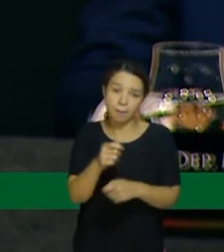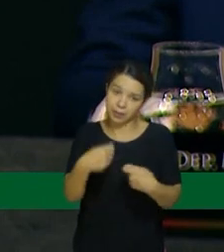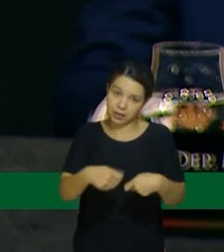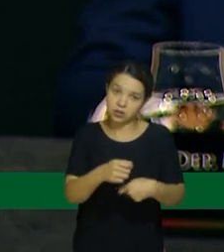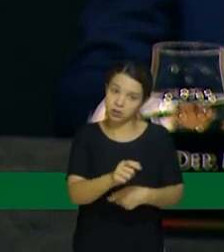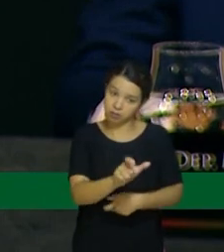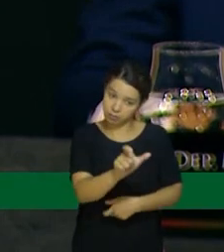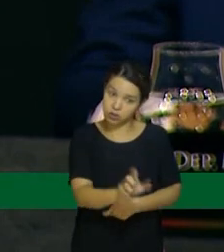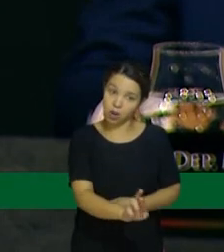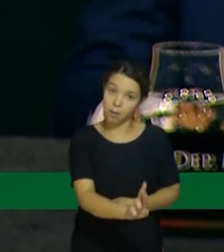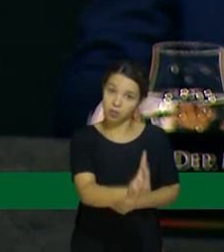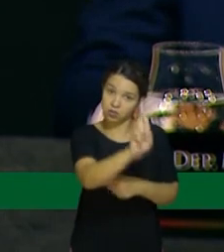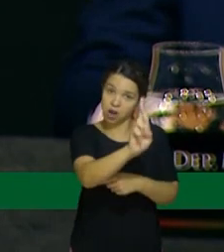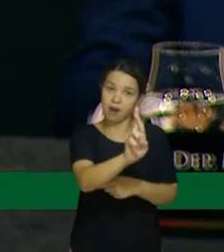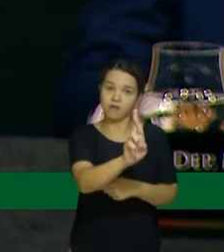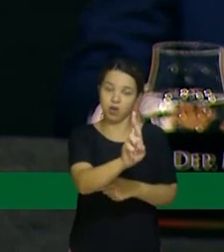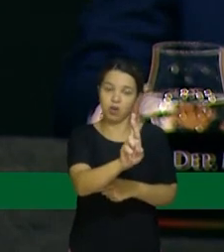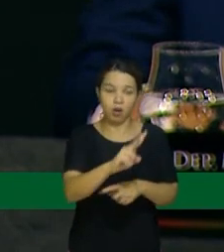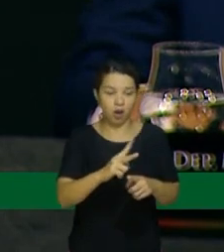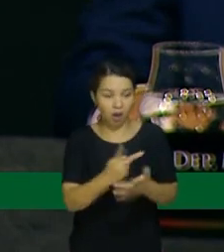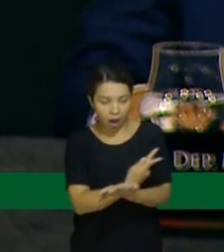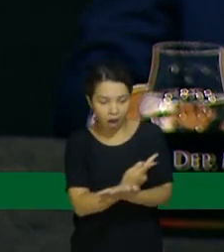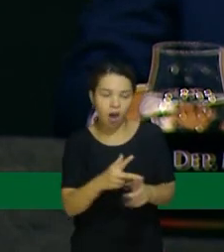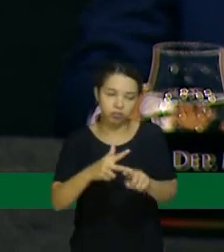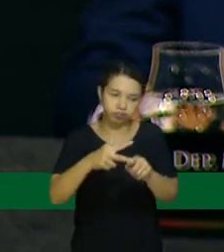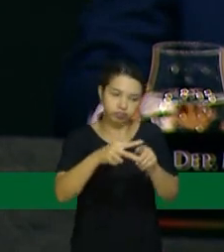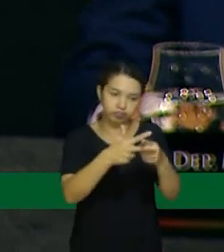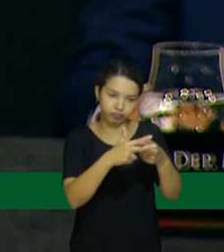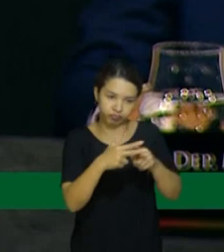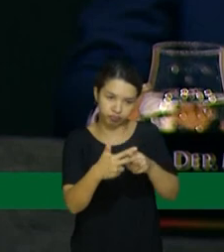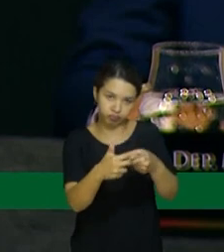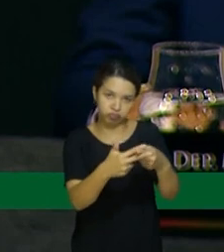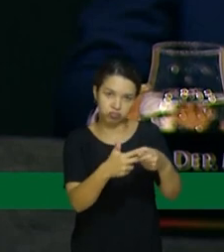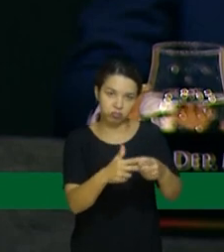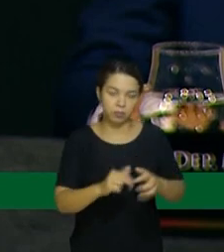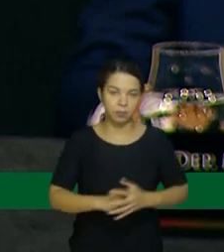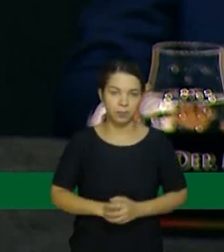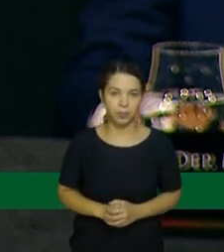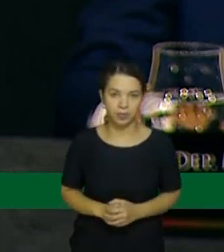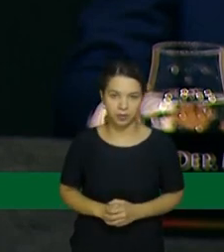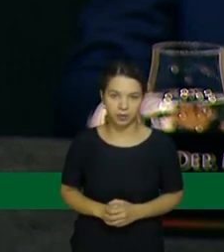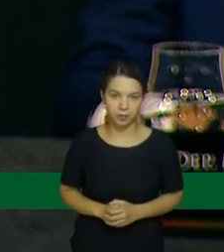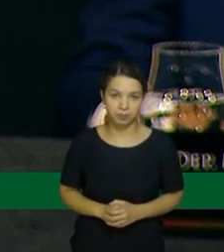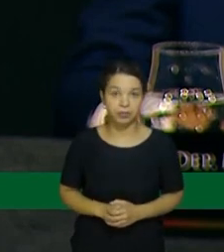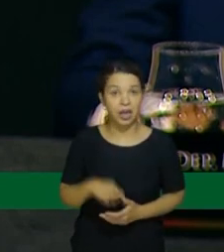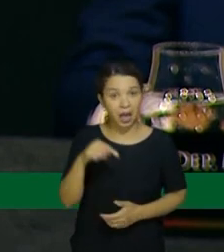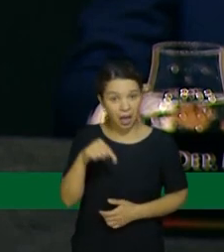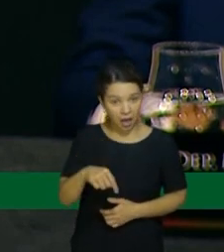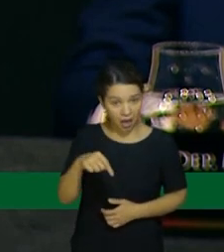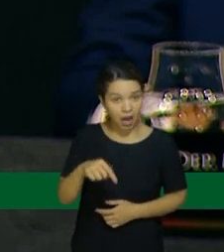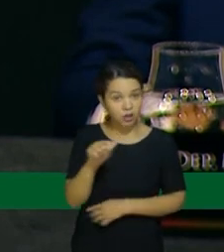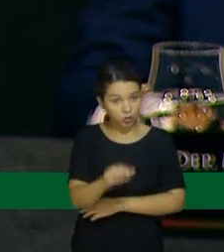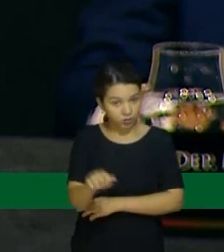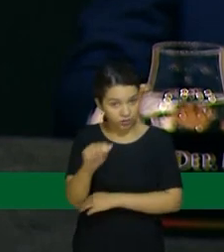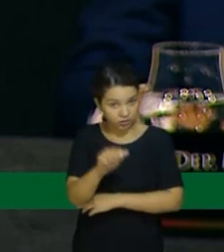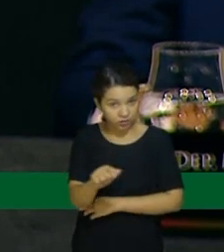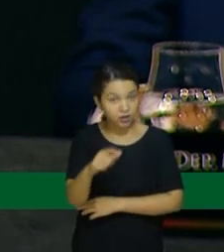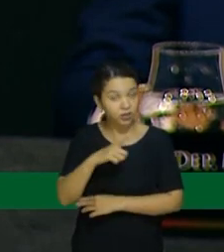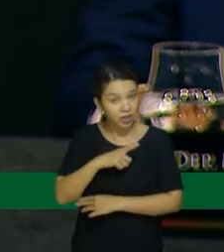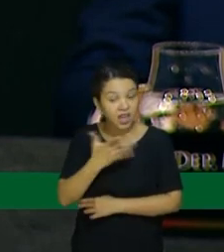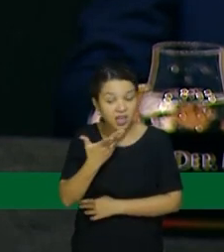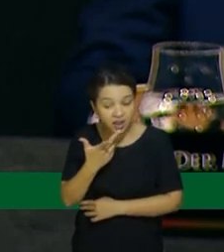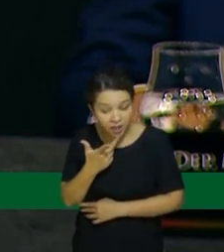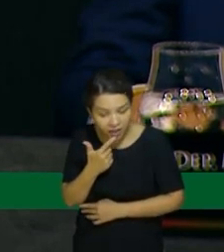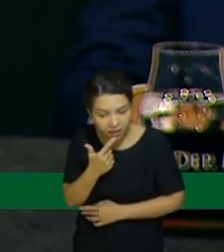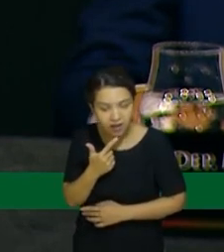falhas a bluf ela atende desde criança até pessoas de 100 anos que já tivemos pessoas com